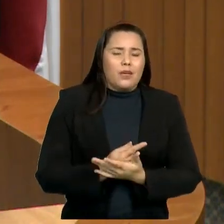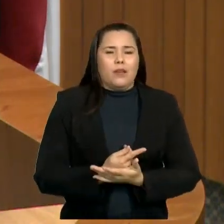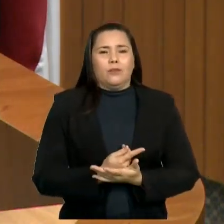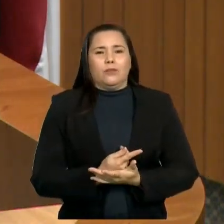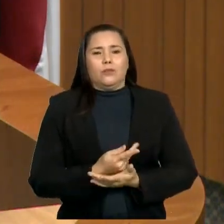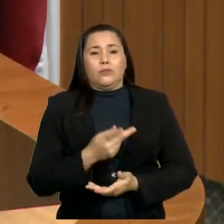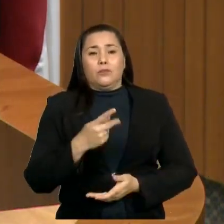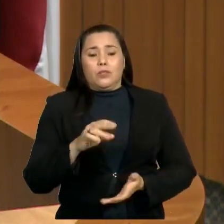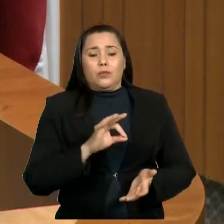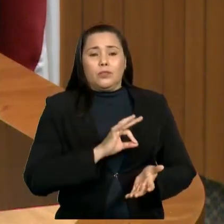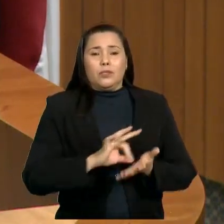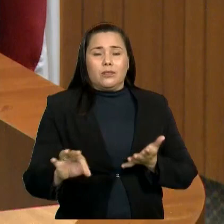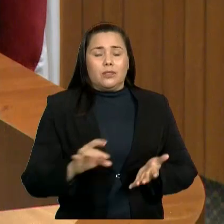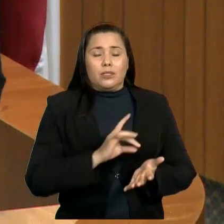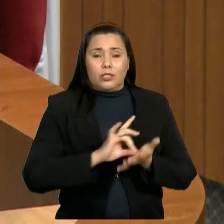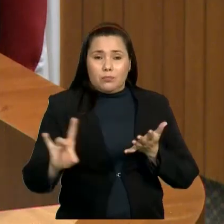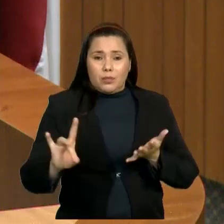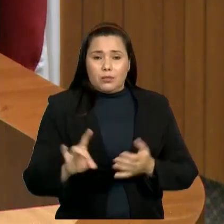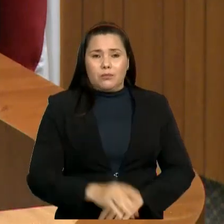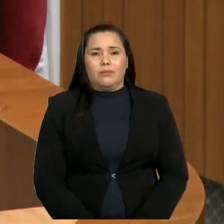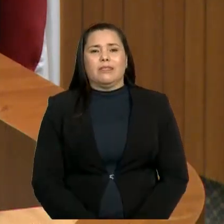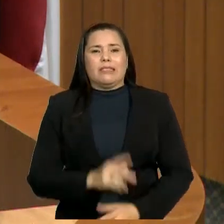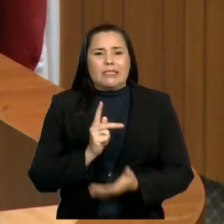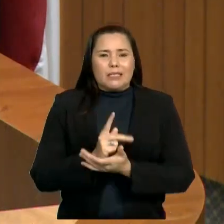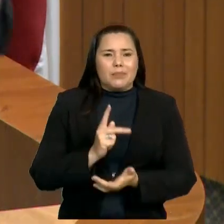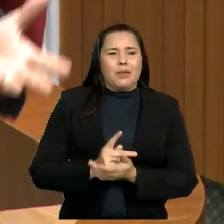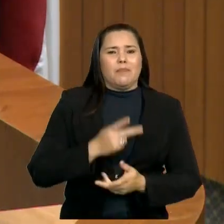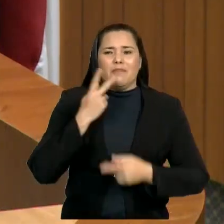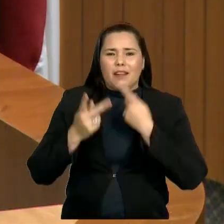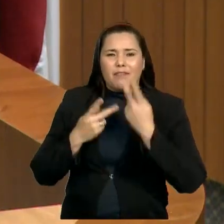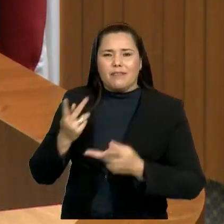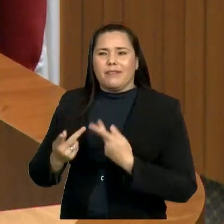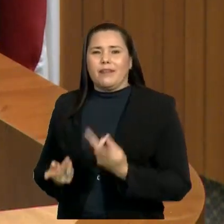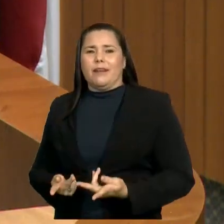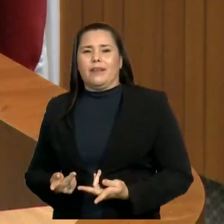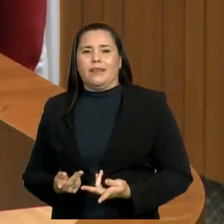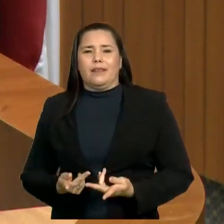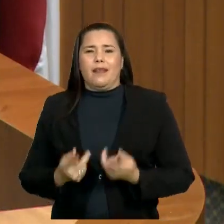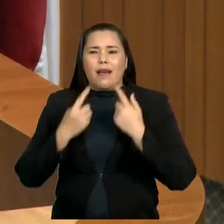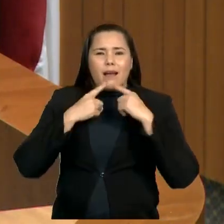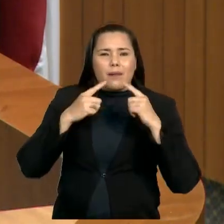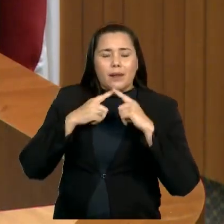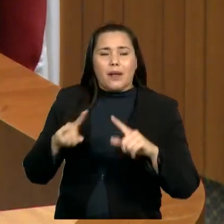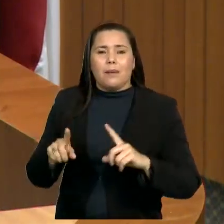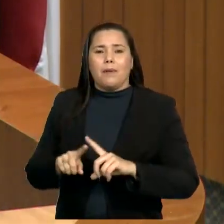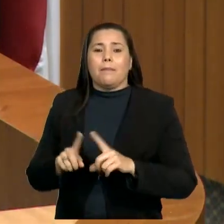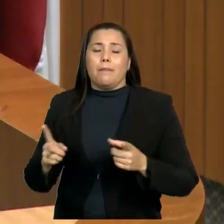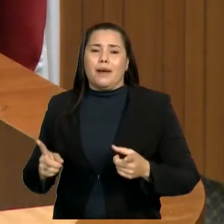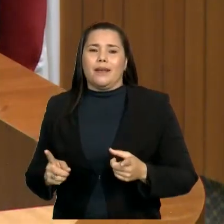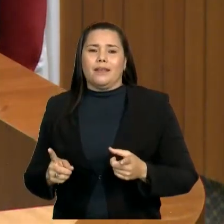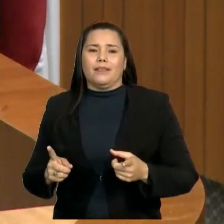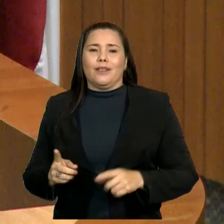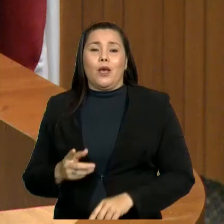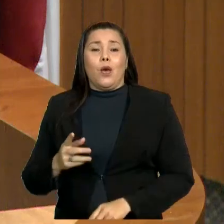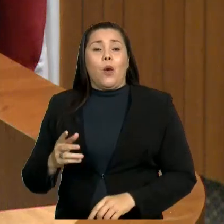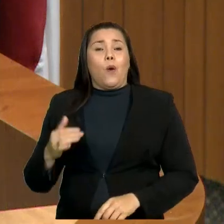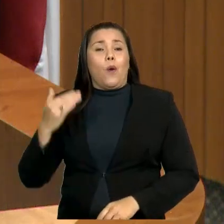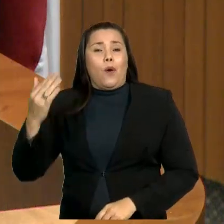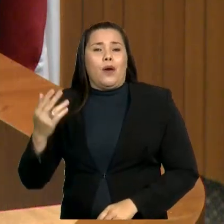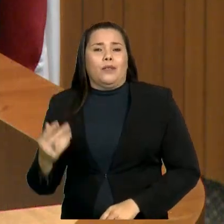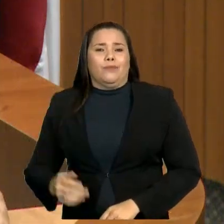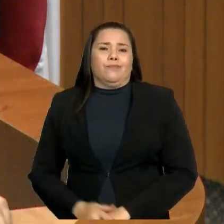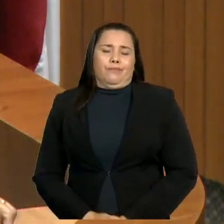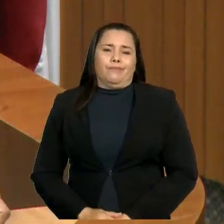Presidente eram essas situações que a gente deveria ter pontuado mais cedo mas não poderia aqui deixar de falar na Tribuna